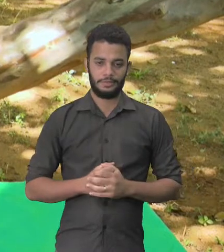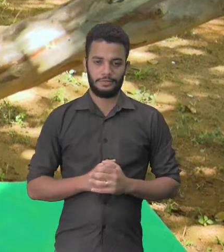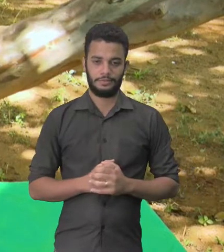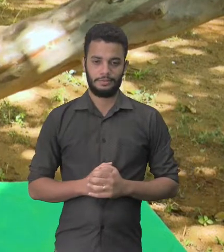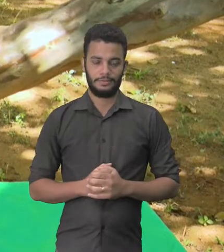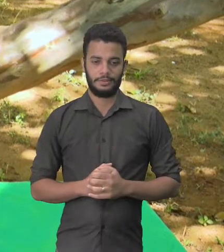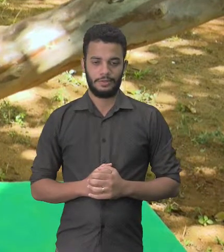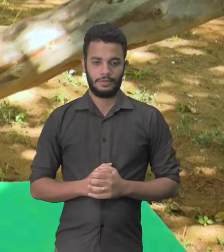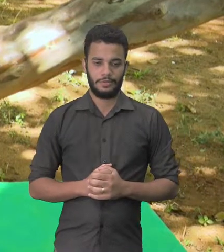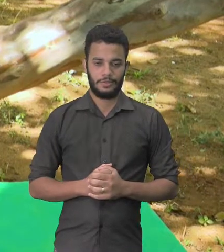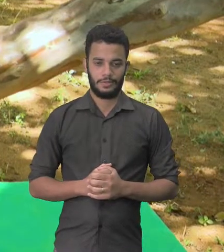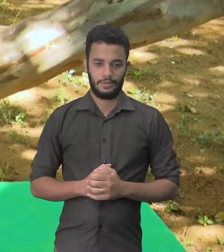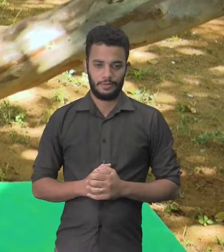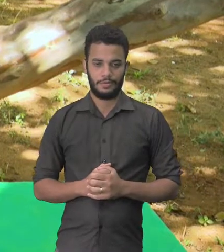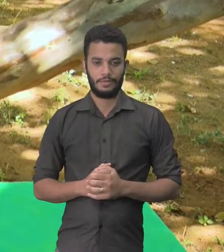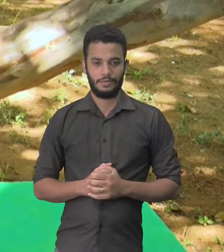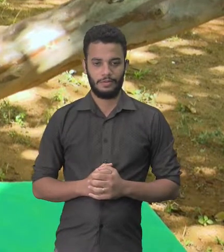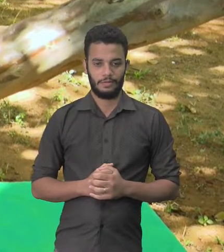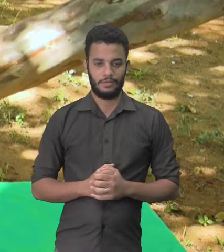Vamos lá.